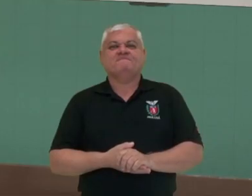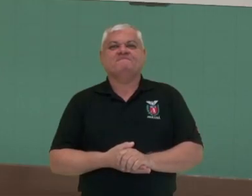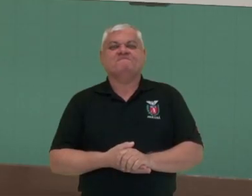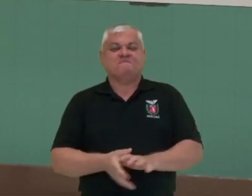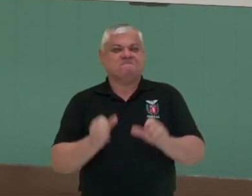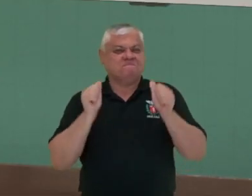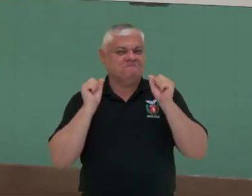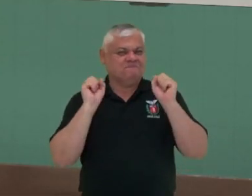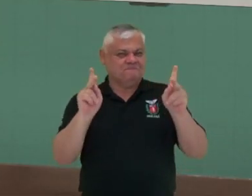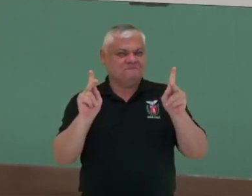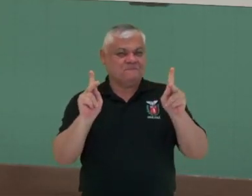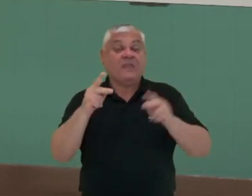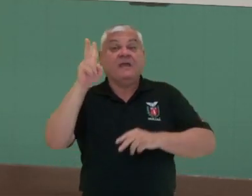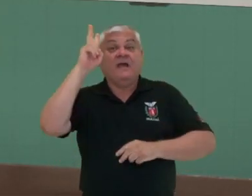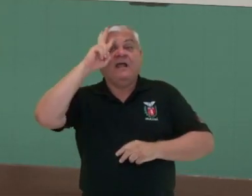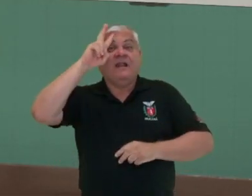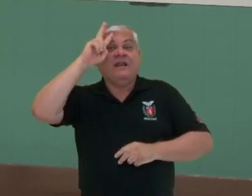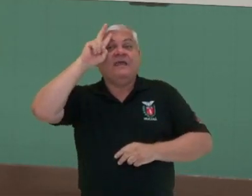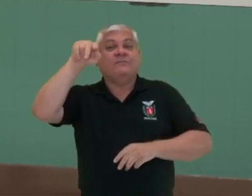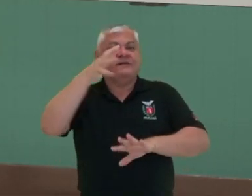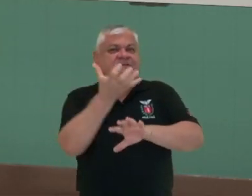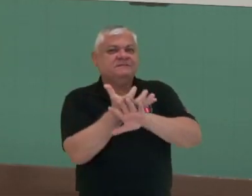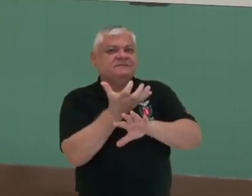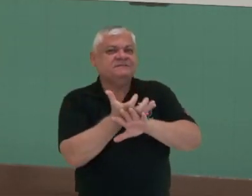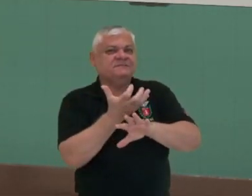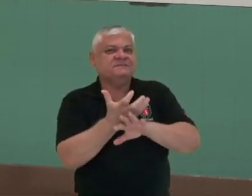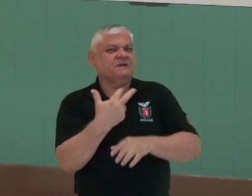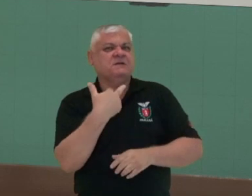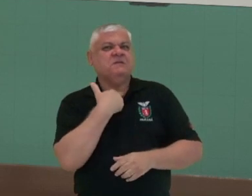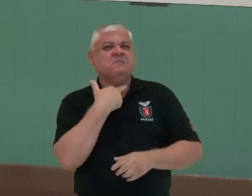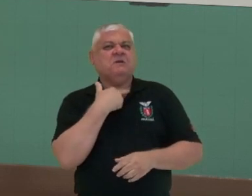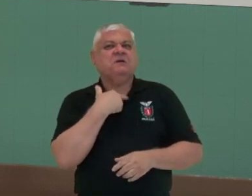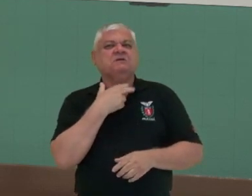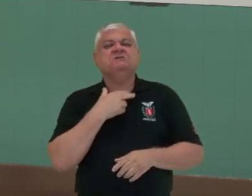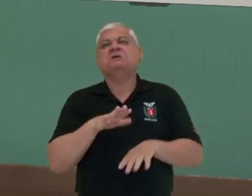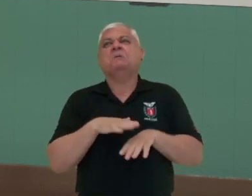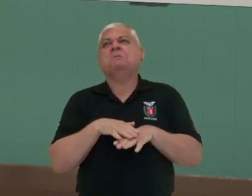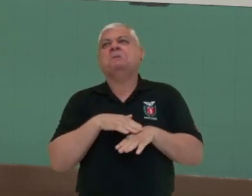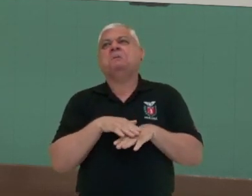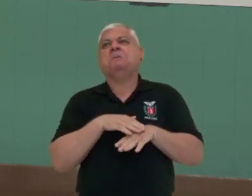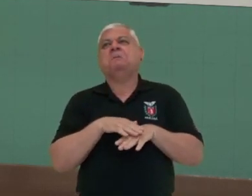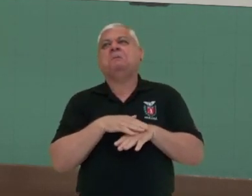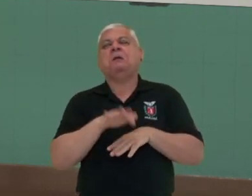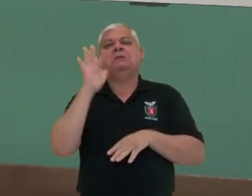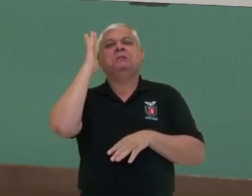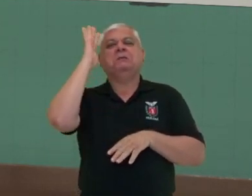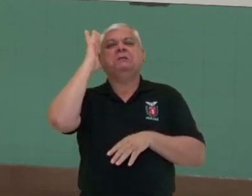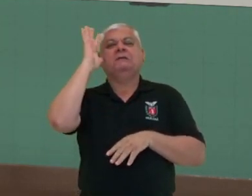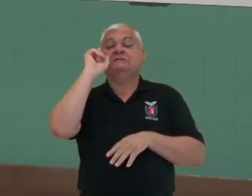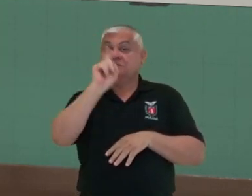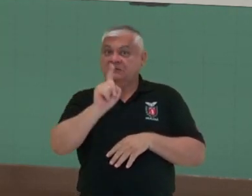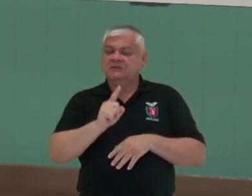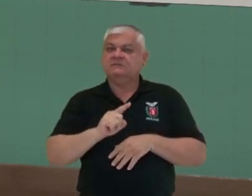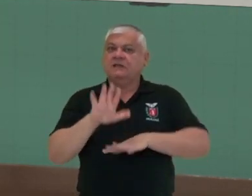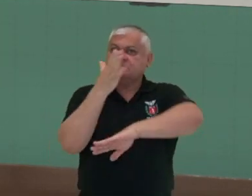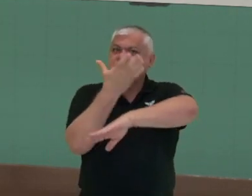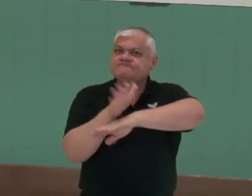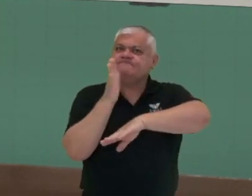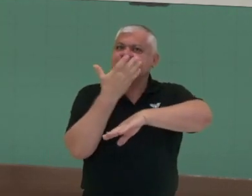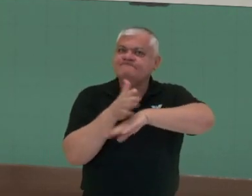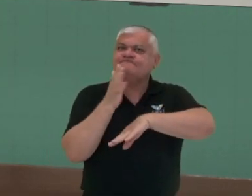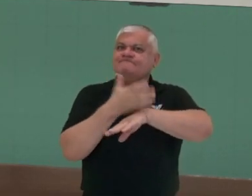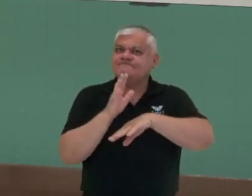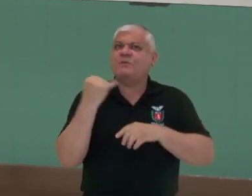Muito bem, pessoal. Lembre-se que na nossa disciplina a gente não pode ficar só na conversa. A gente tem que ir para a prática, porque a prática